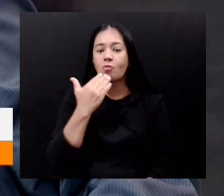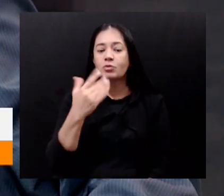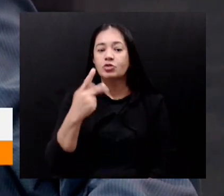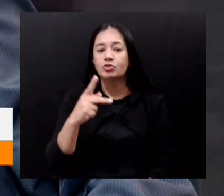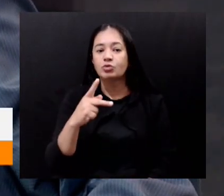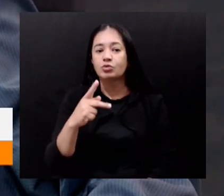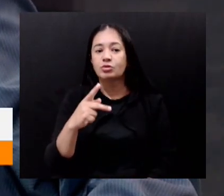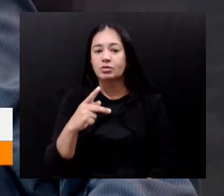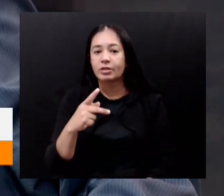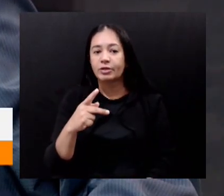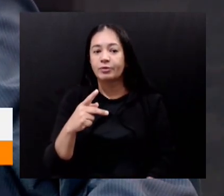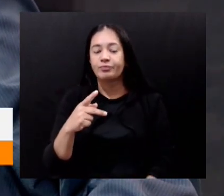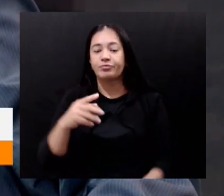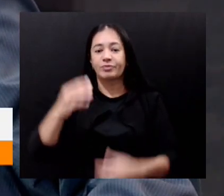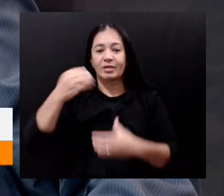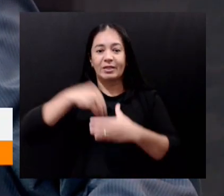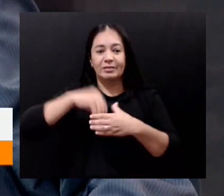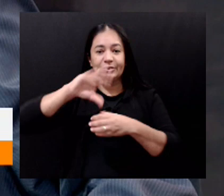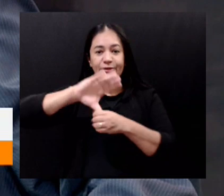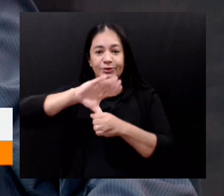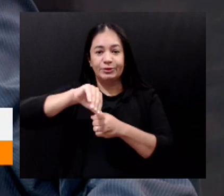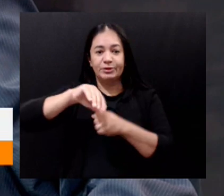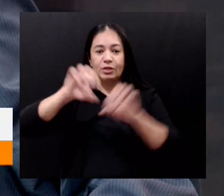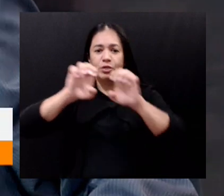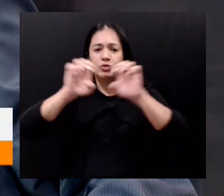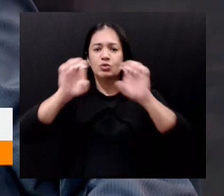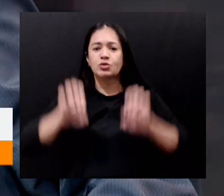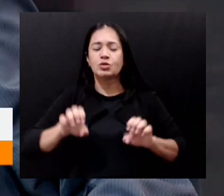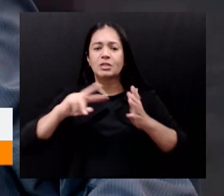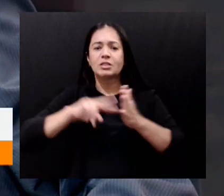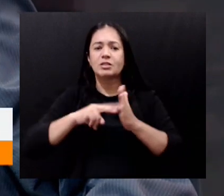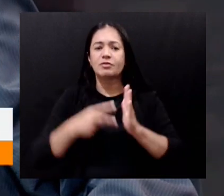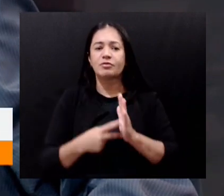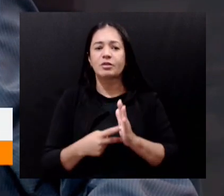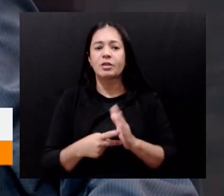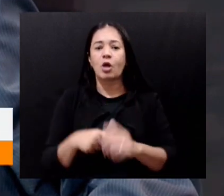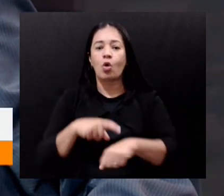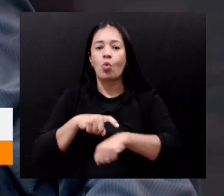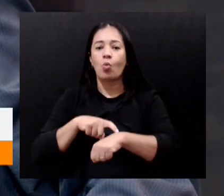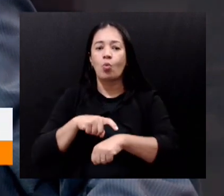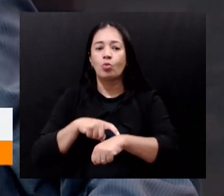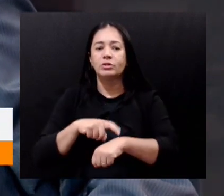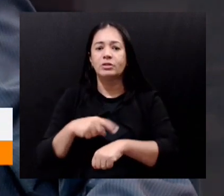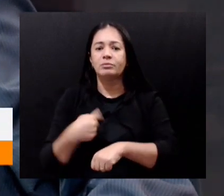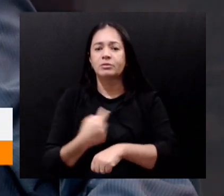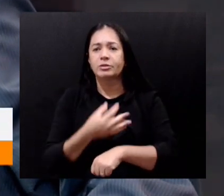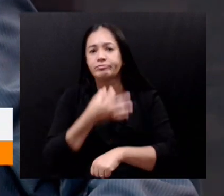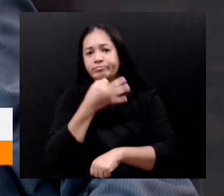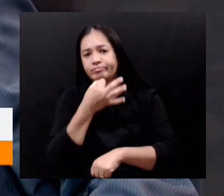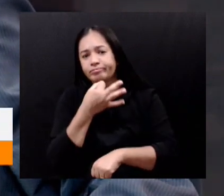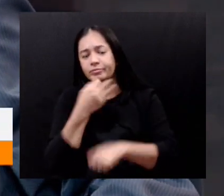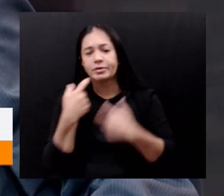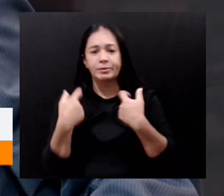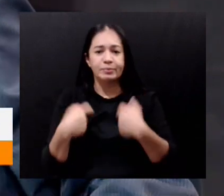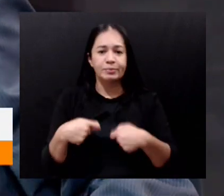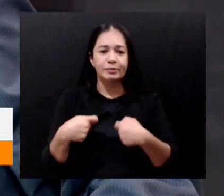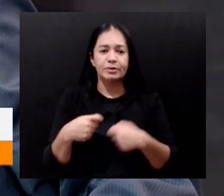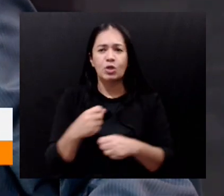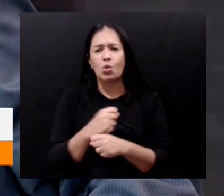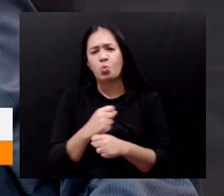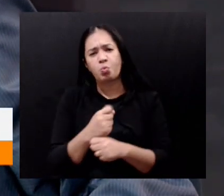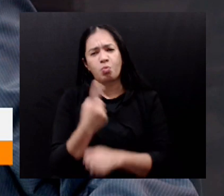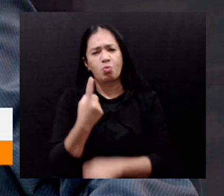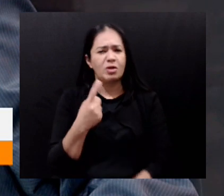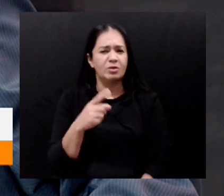consulado, estrutura hábil, o que seria? Ter um tempo que julgamos necessário. Um ano, eu acho que um ano é um tempo,